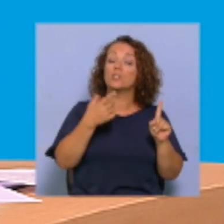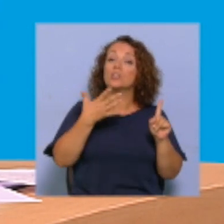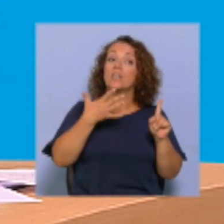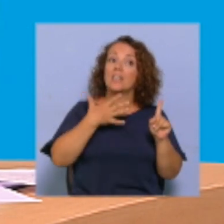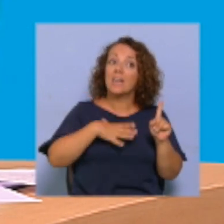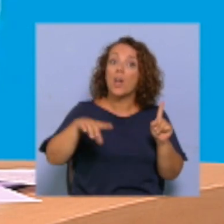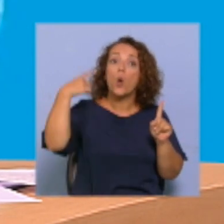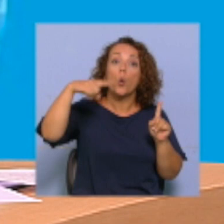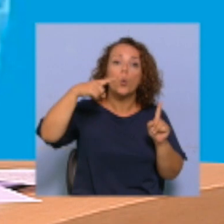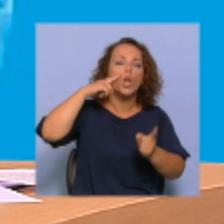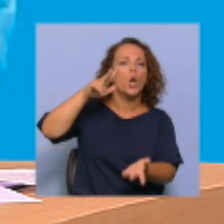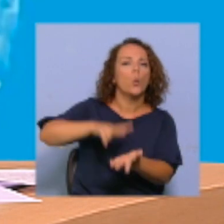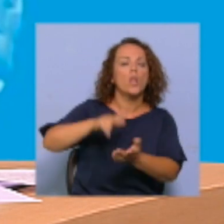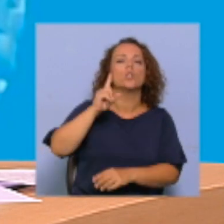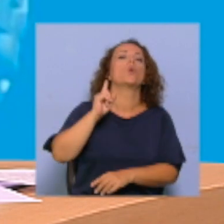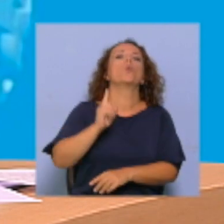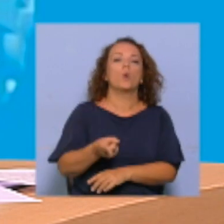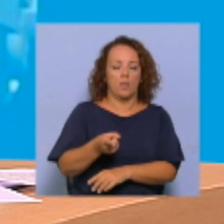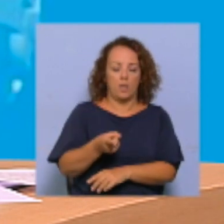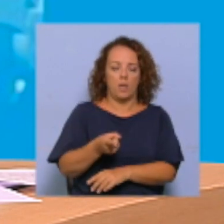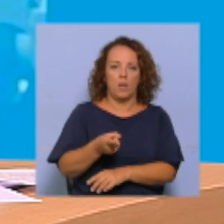de consciência. Os filhos são dados como